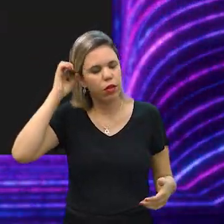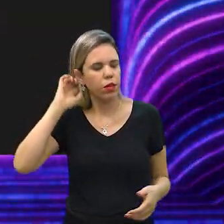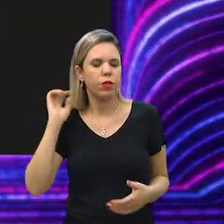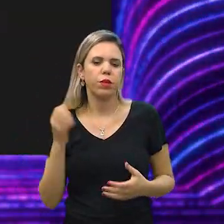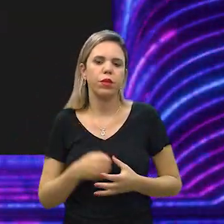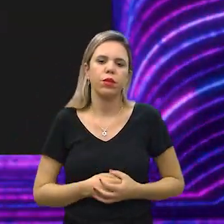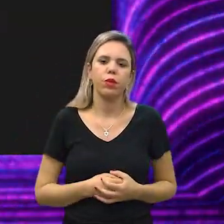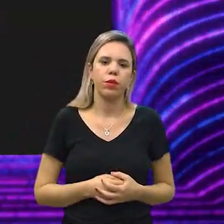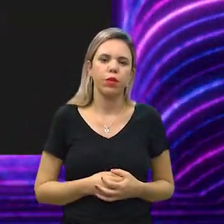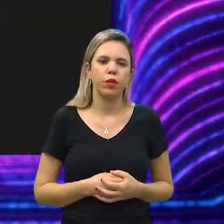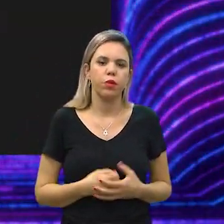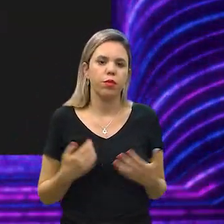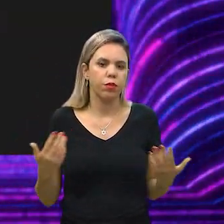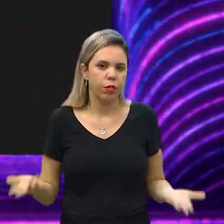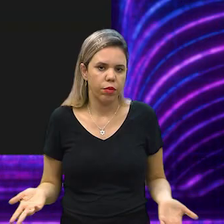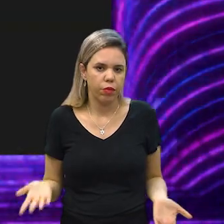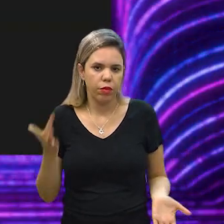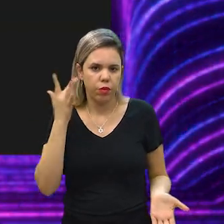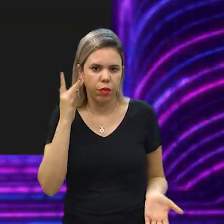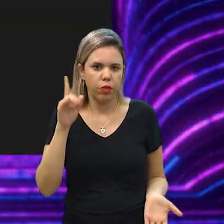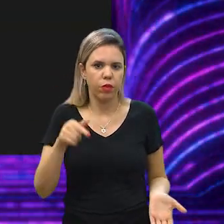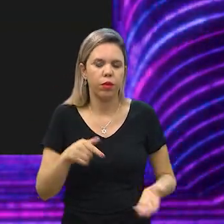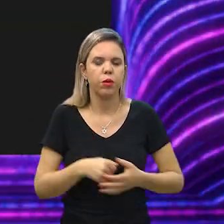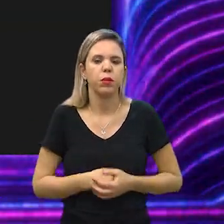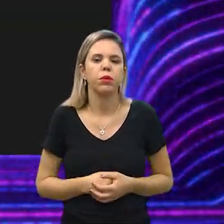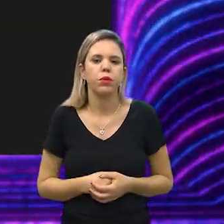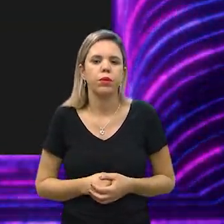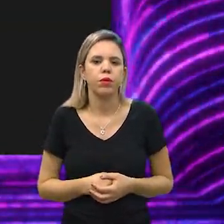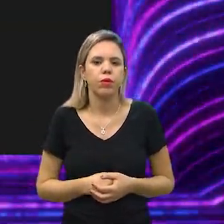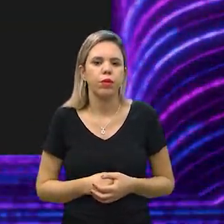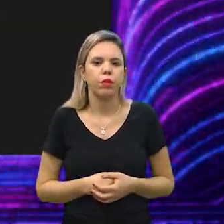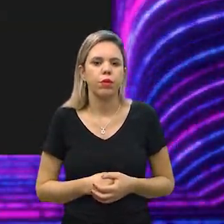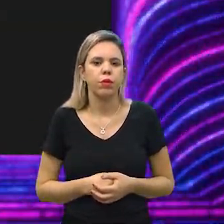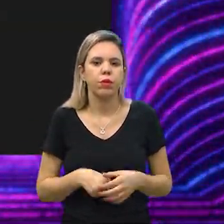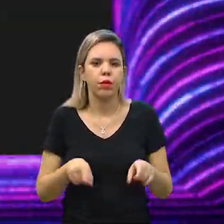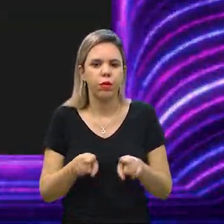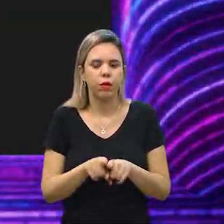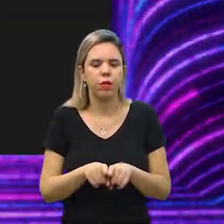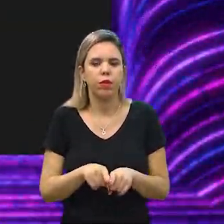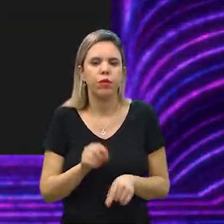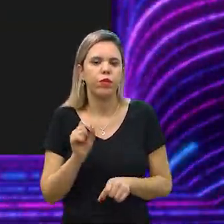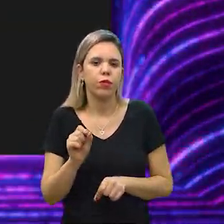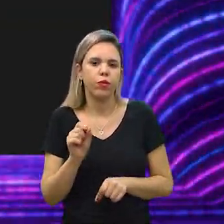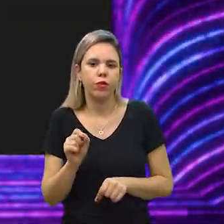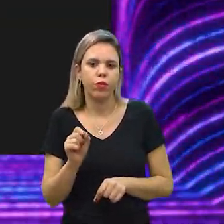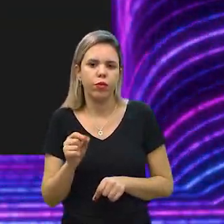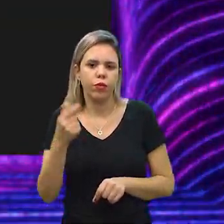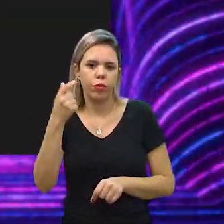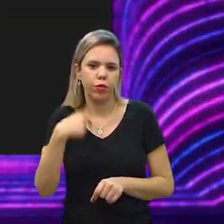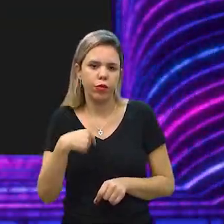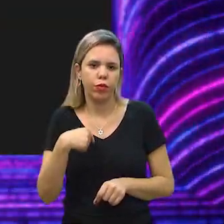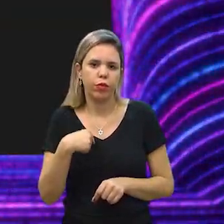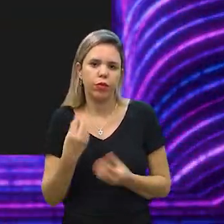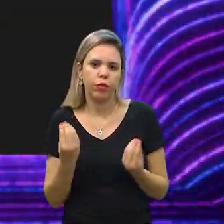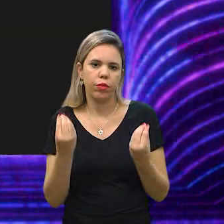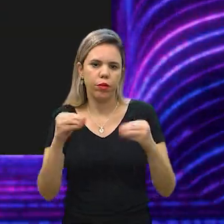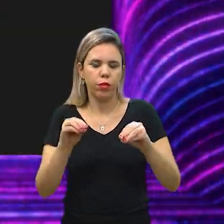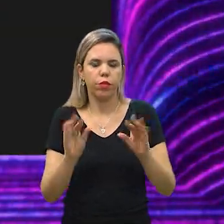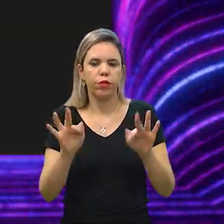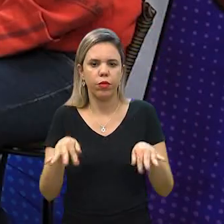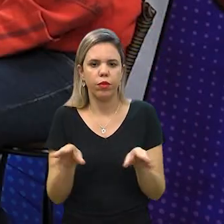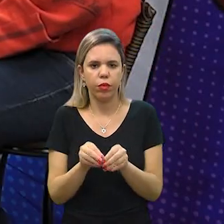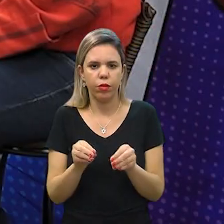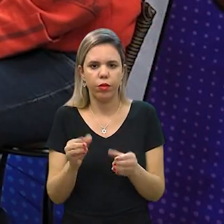ali. Então, acho que isso. E também o fato de eu coloquei lá no final do